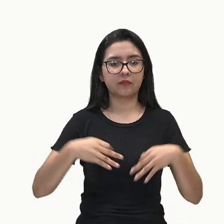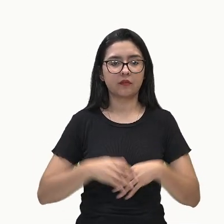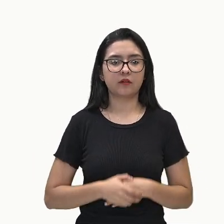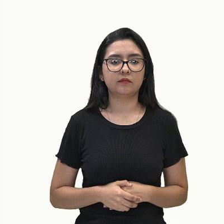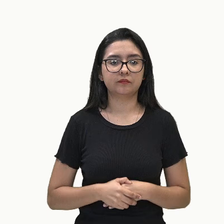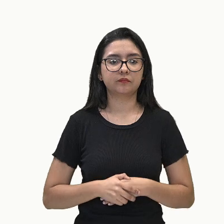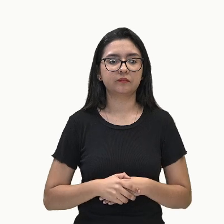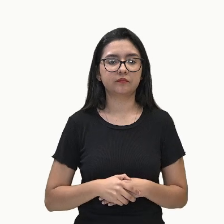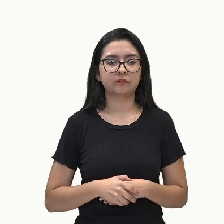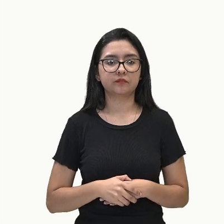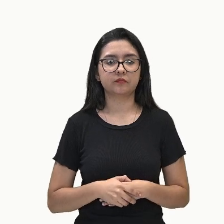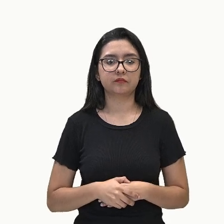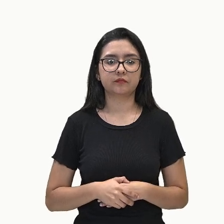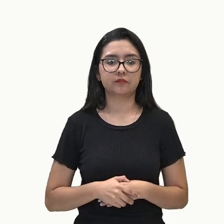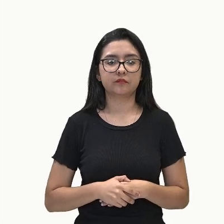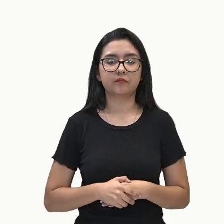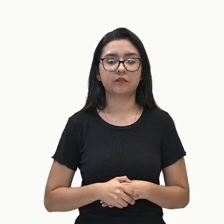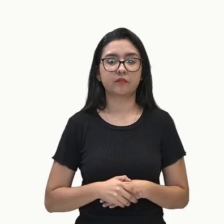Depois temos